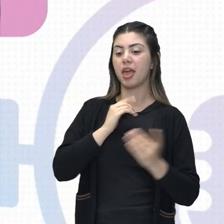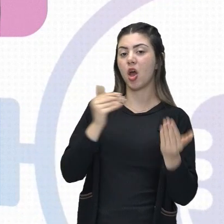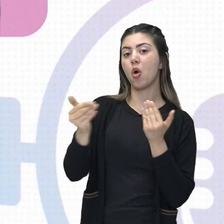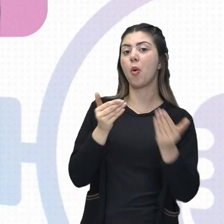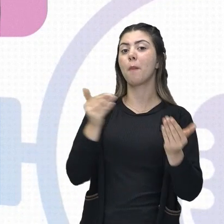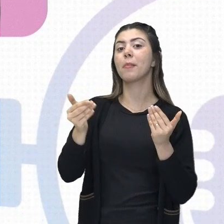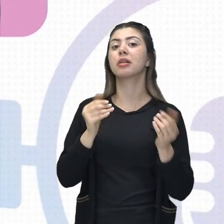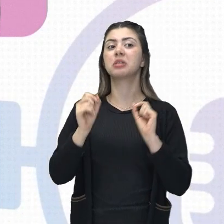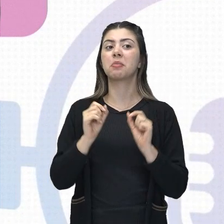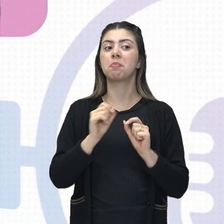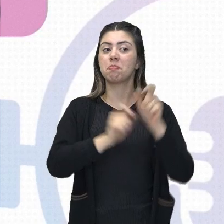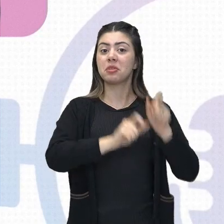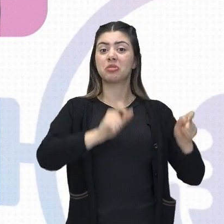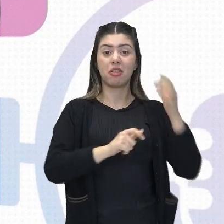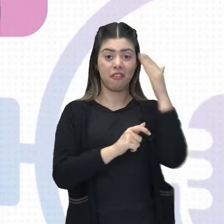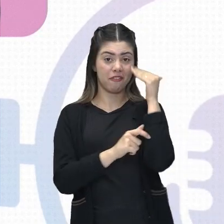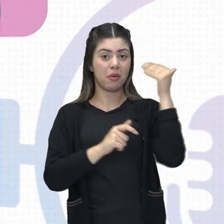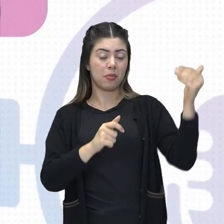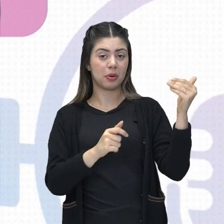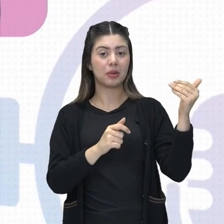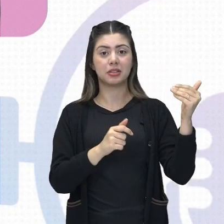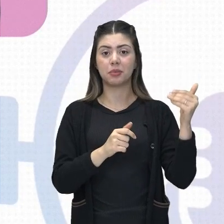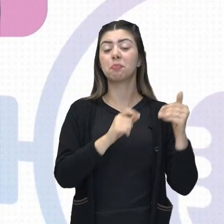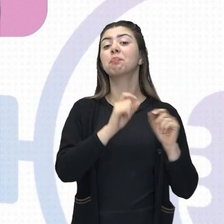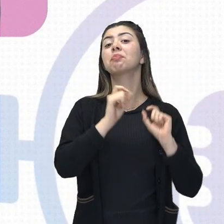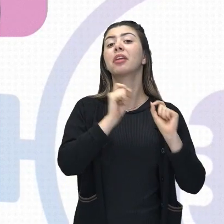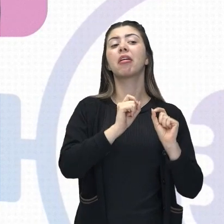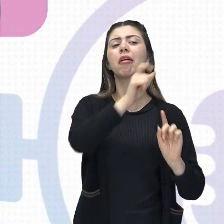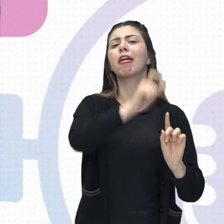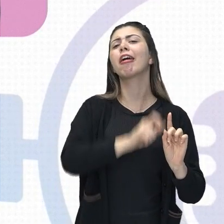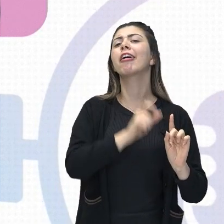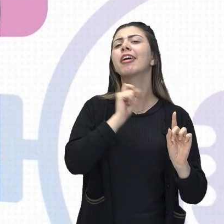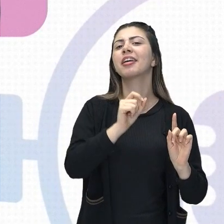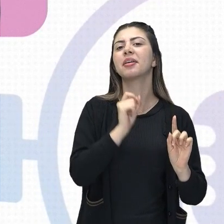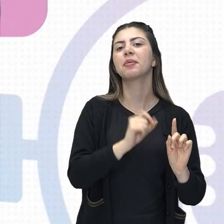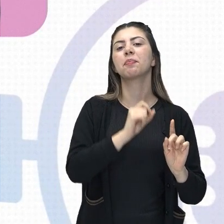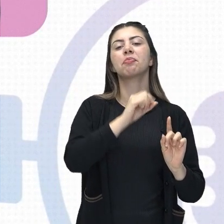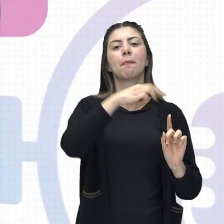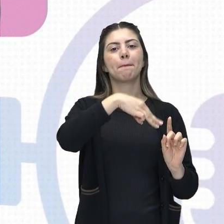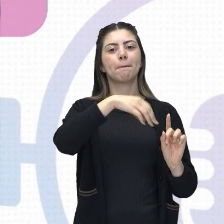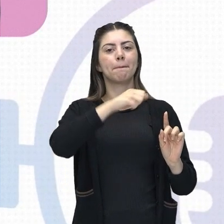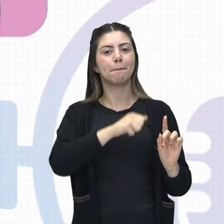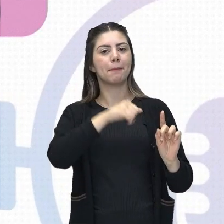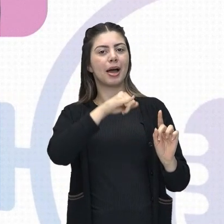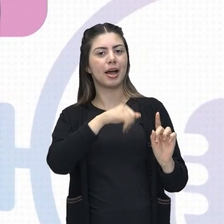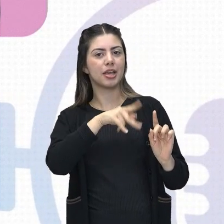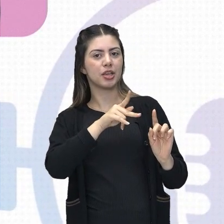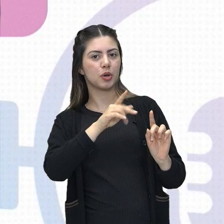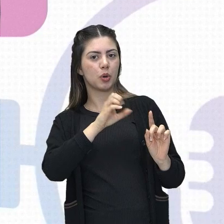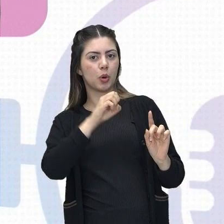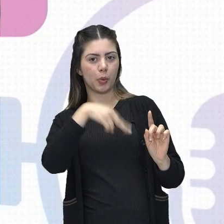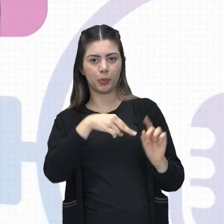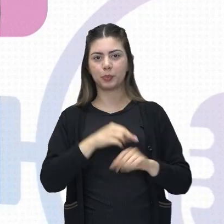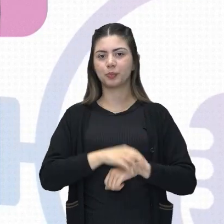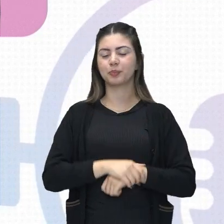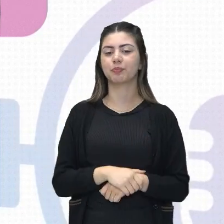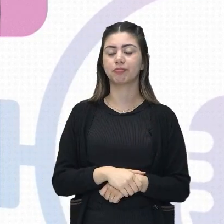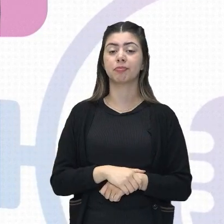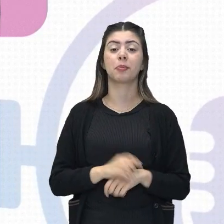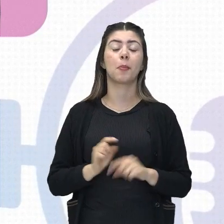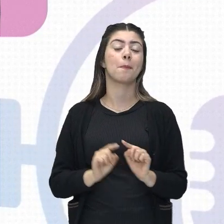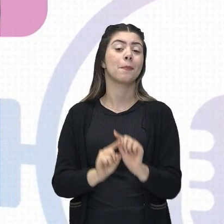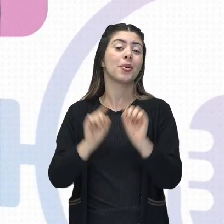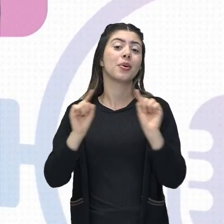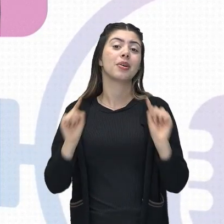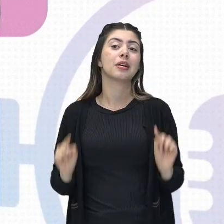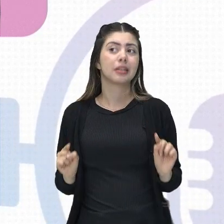com lendas do esporte como nada mais, nada menos que Michael Phelps. No entanto,